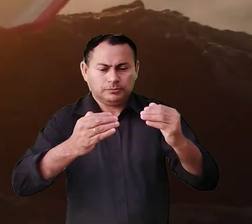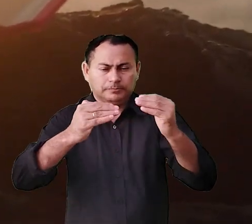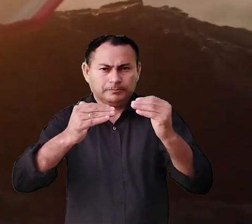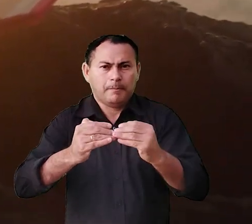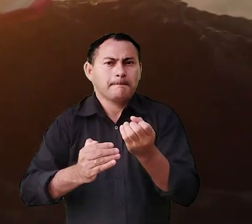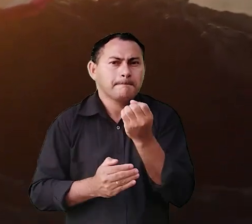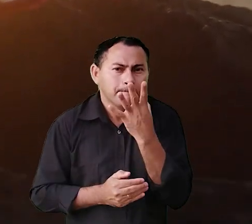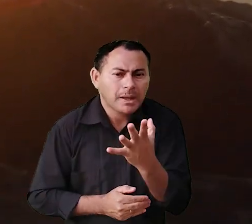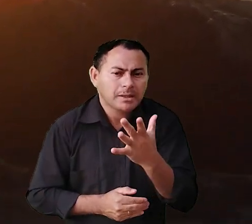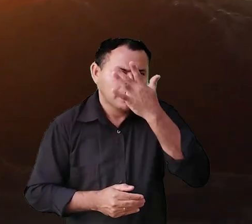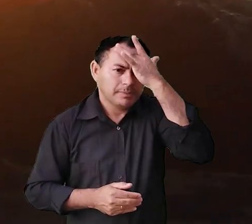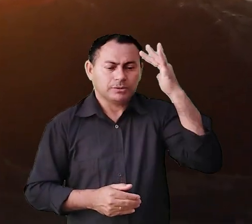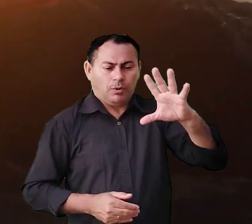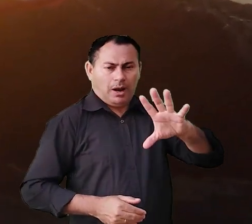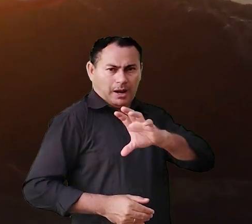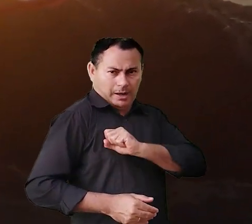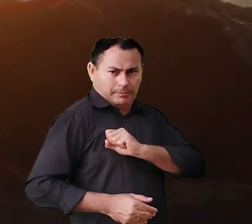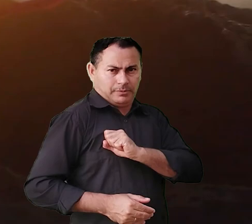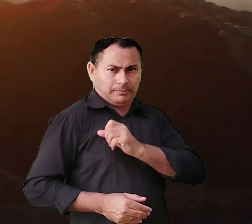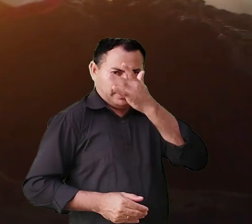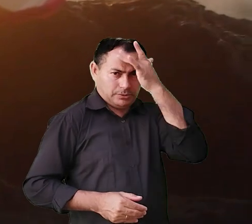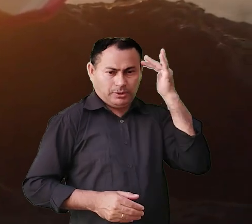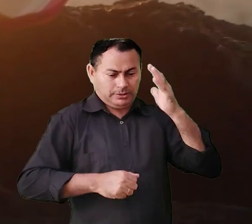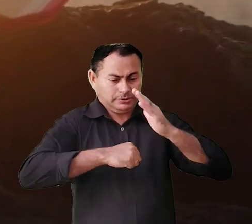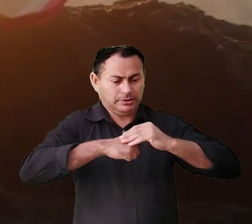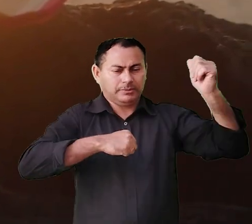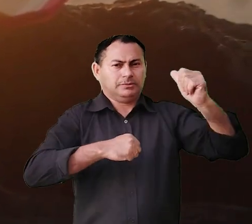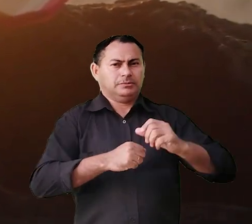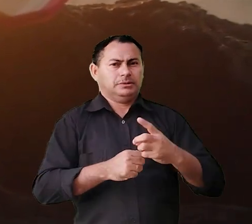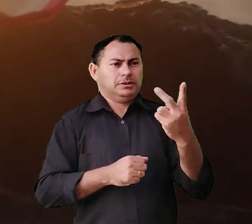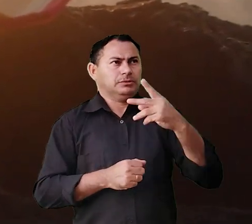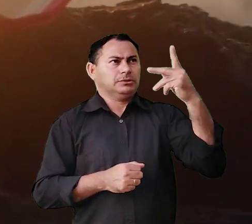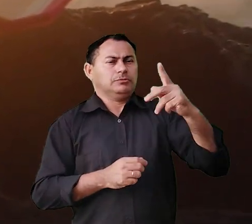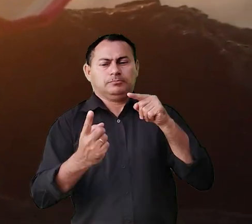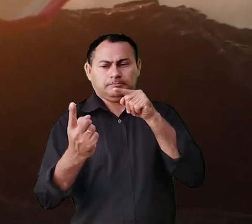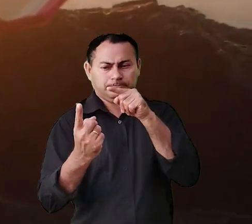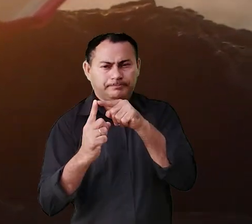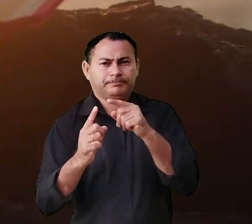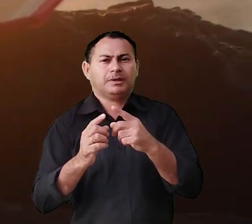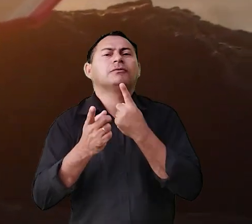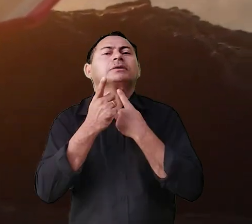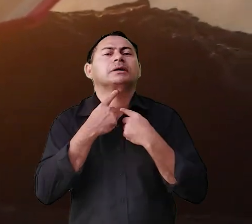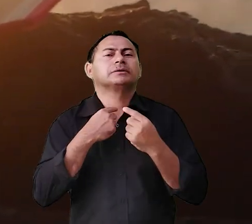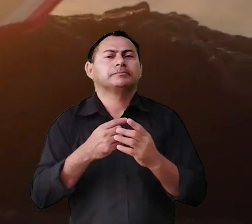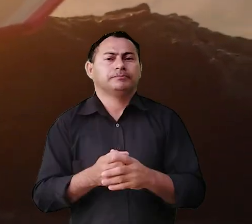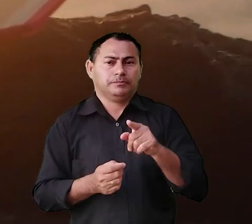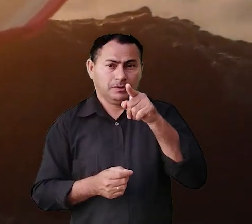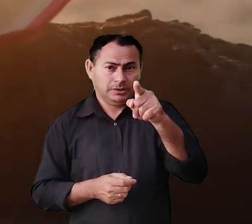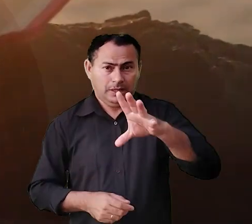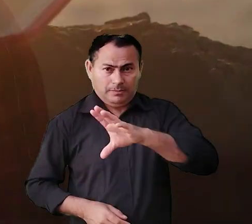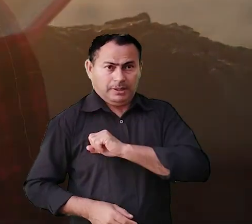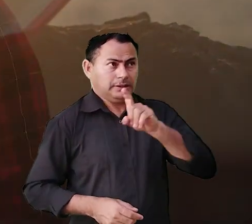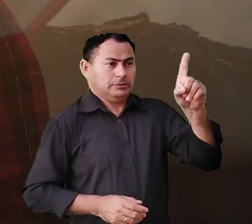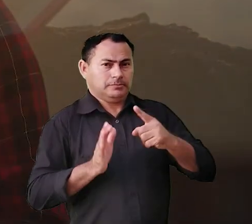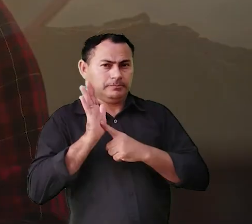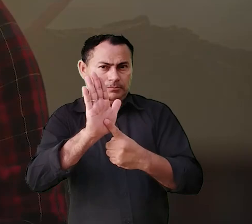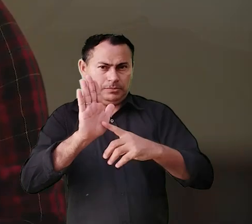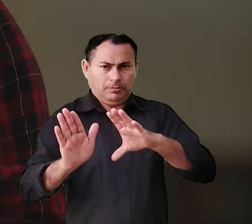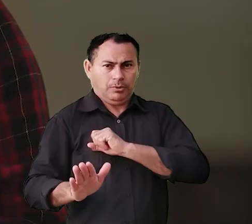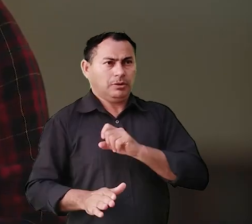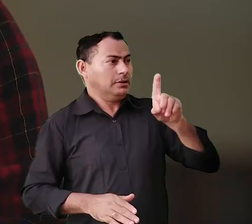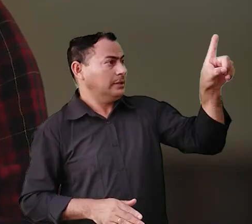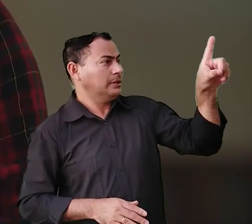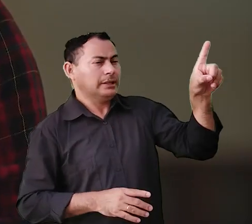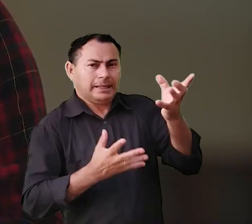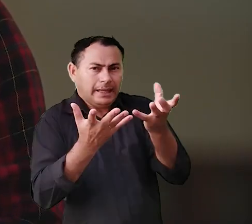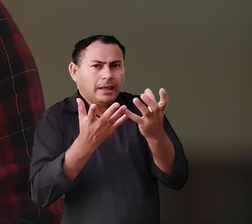tudo se encaixe para o bem daqueles que o amam e que são chamados segundo o seu propósito. Se você ama a Deus e demonstra